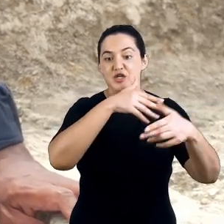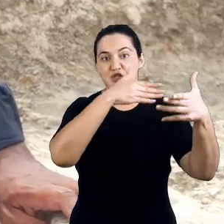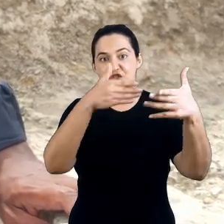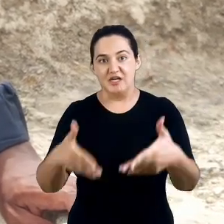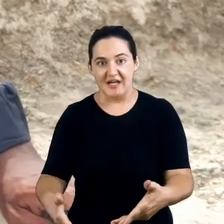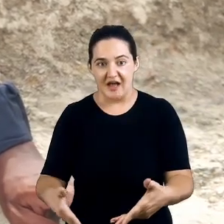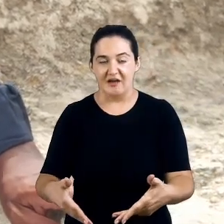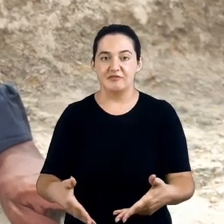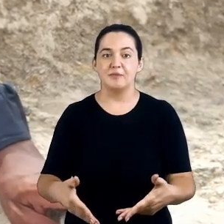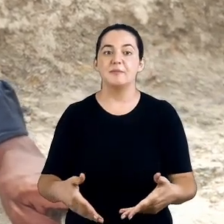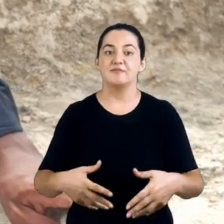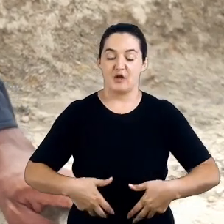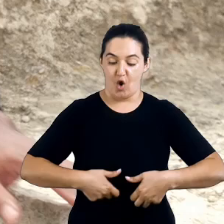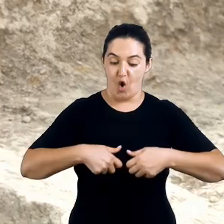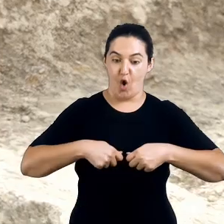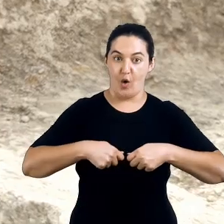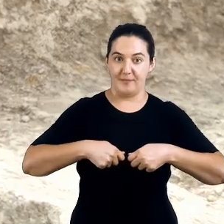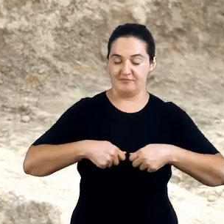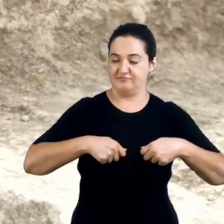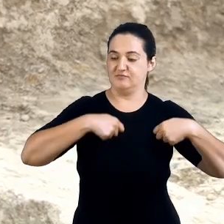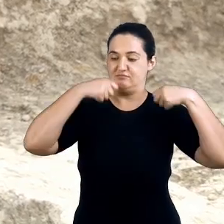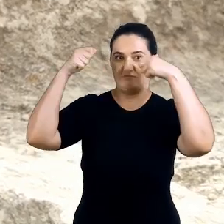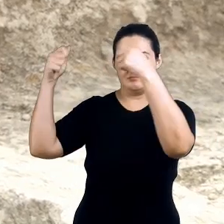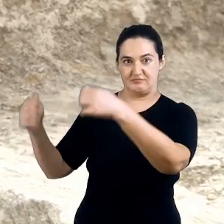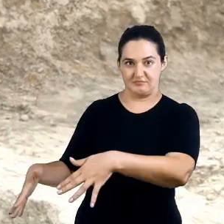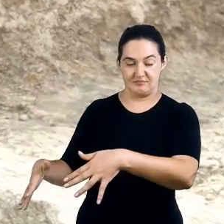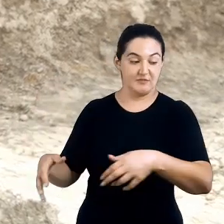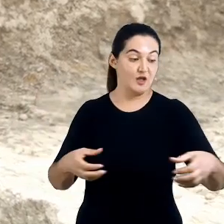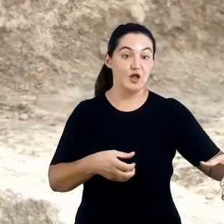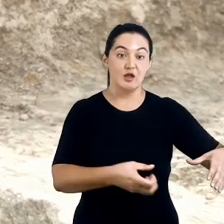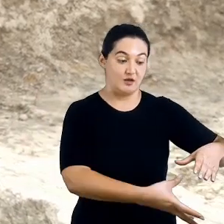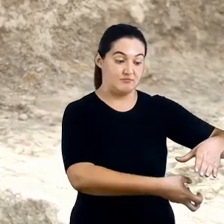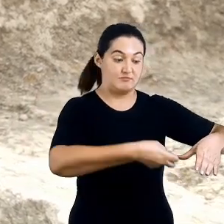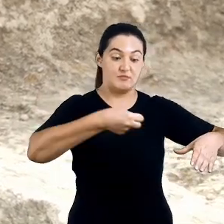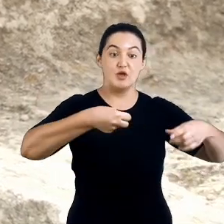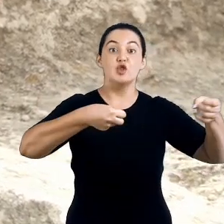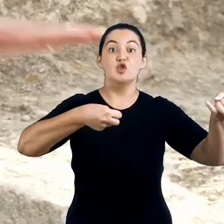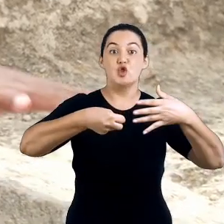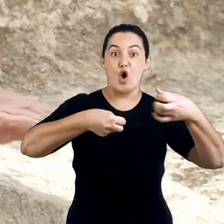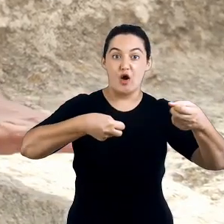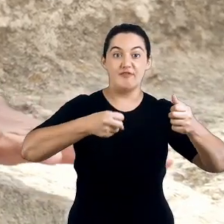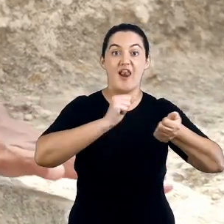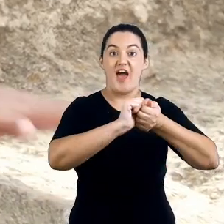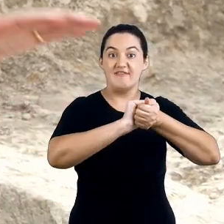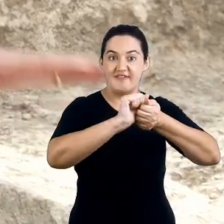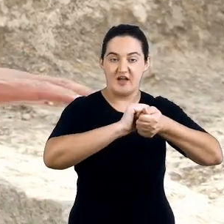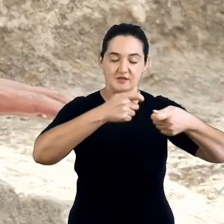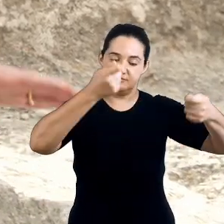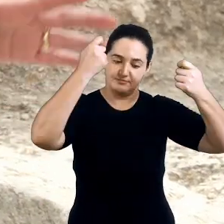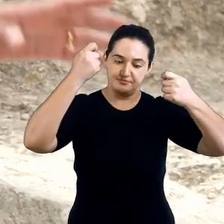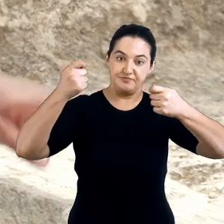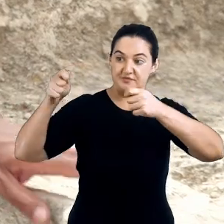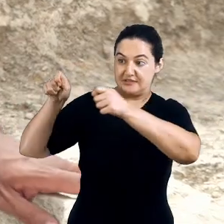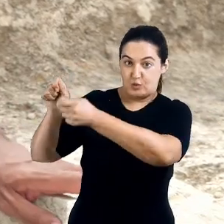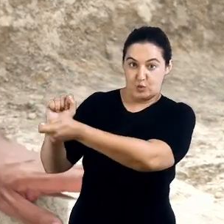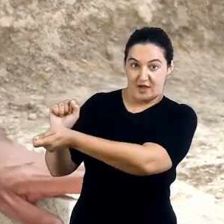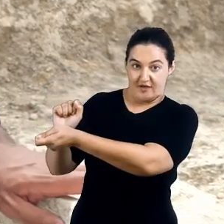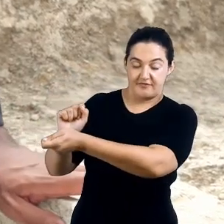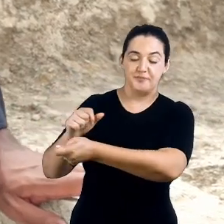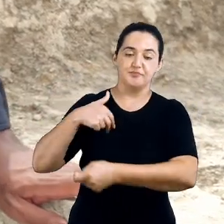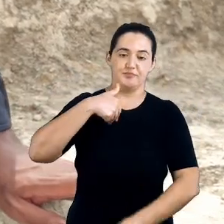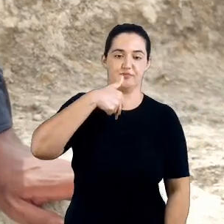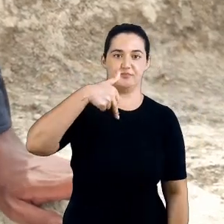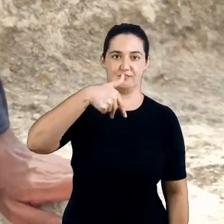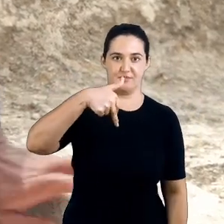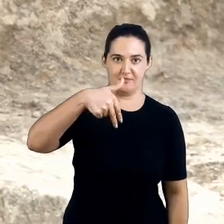aqui e pegavam as suas roupas novas ou lavadas e colocavam aqui, em algum canto. Alguém seguraria.